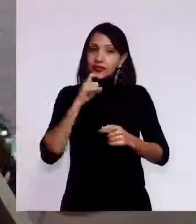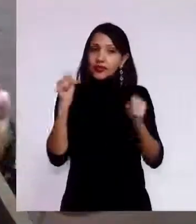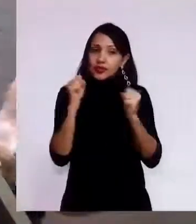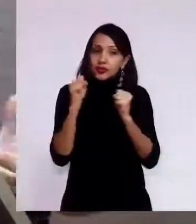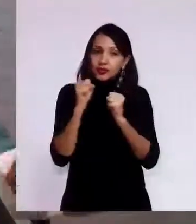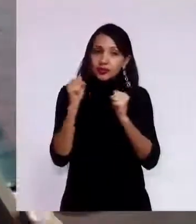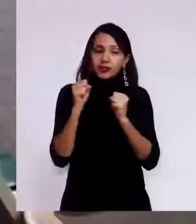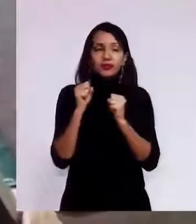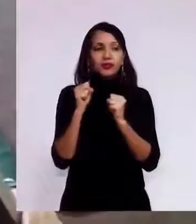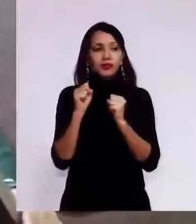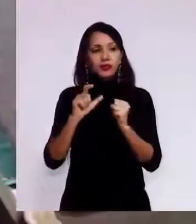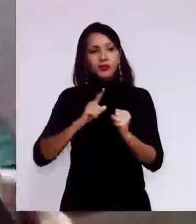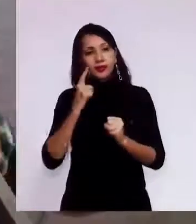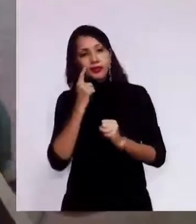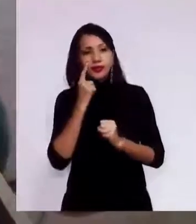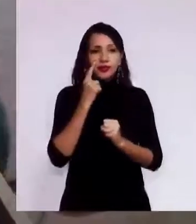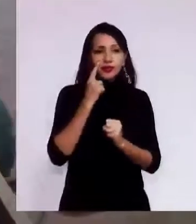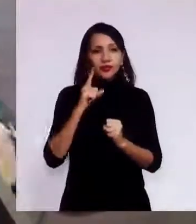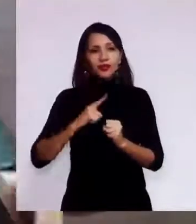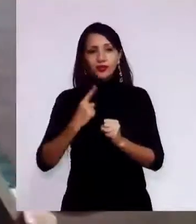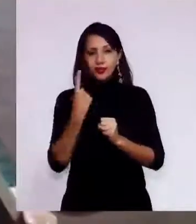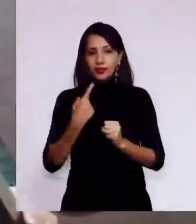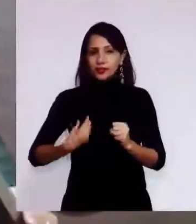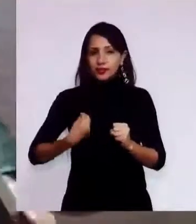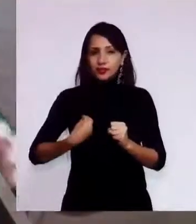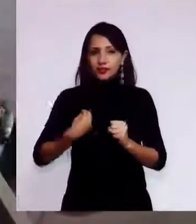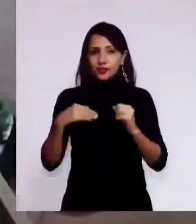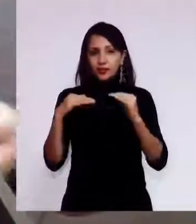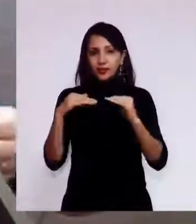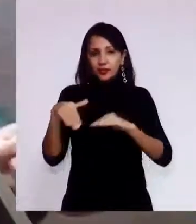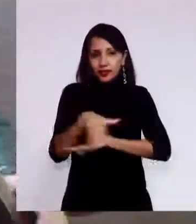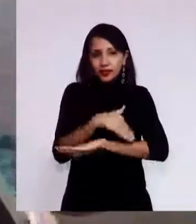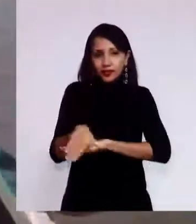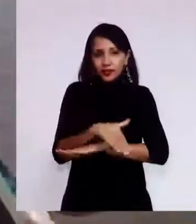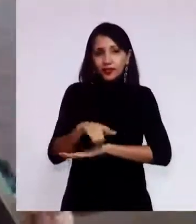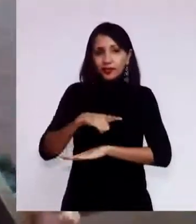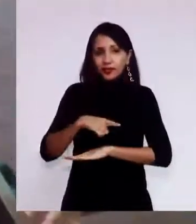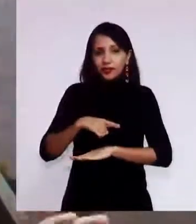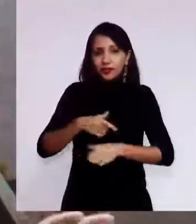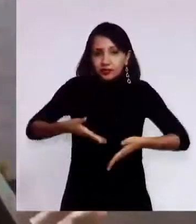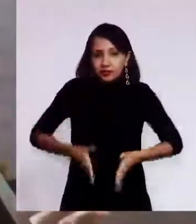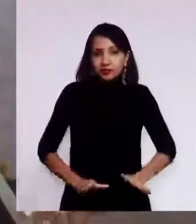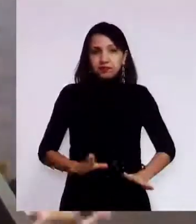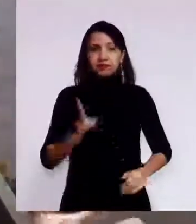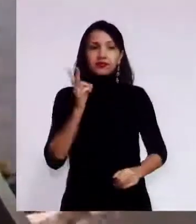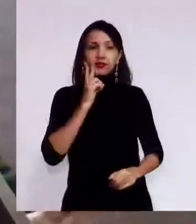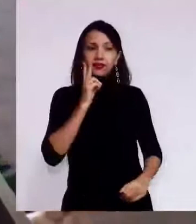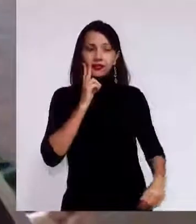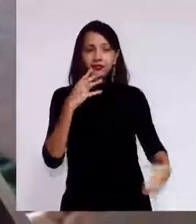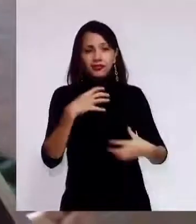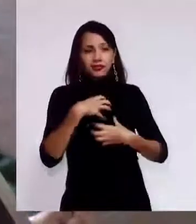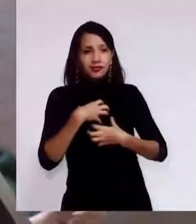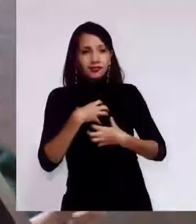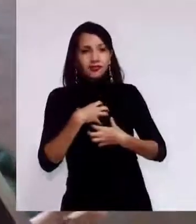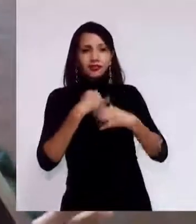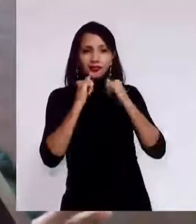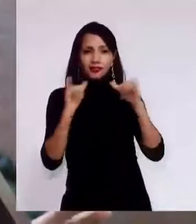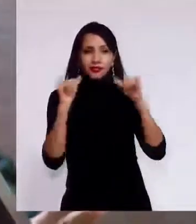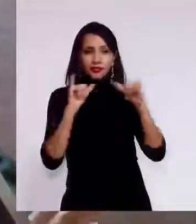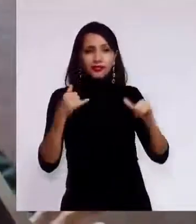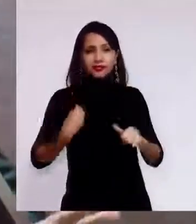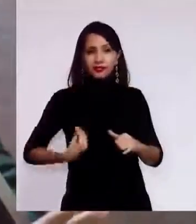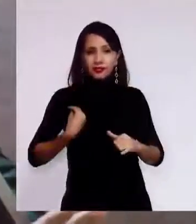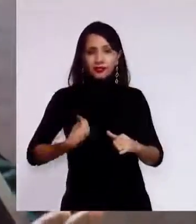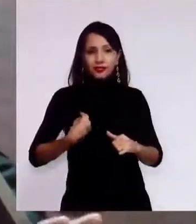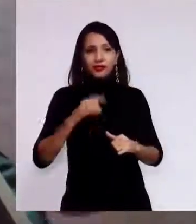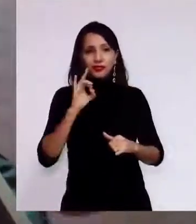é? Para quem tem dúvida, tem um dos moradores de rua que é nascido na cidade. Então essa sensação ou essa informação de que o morador